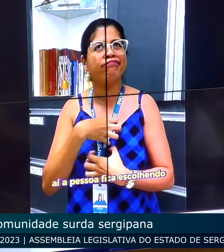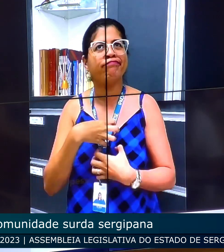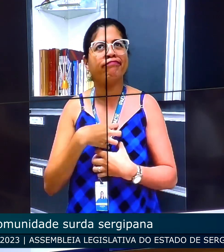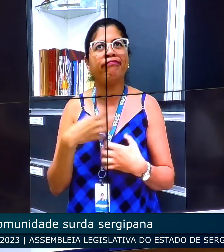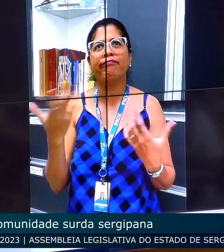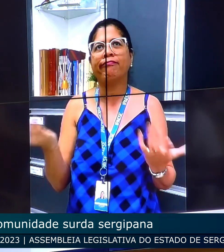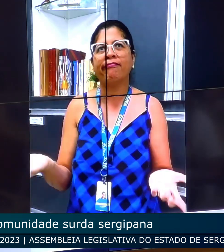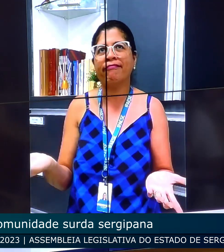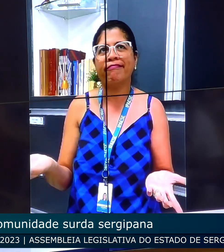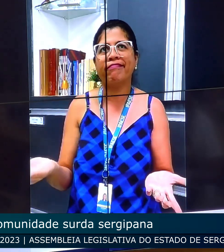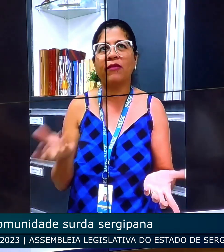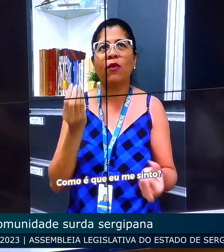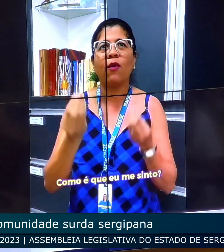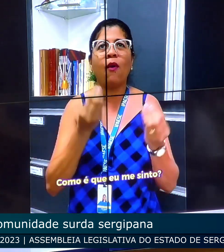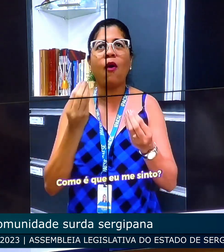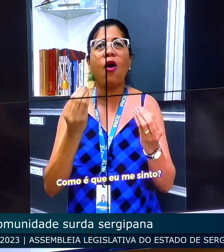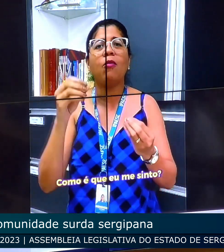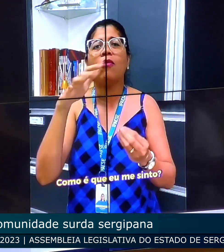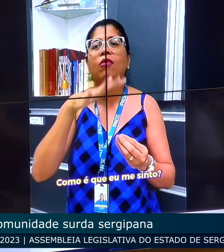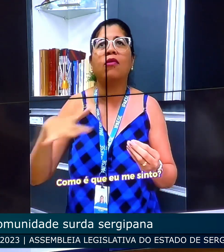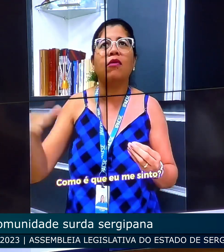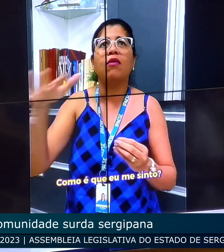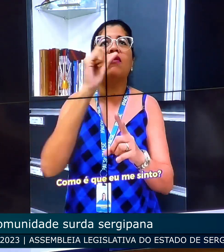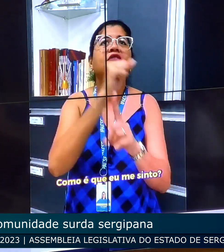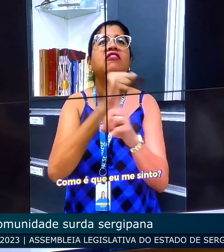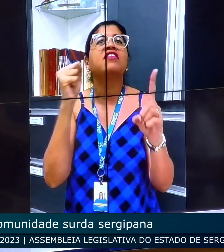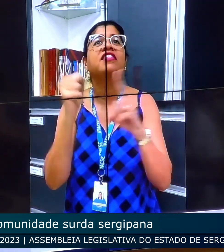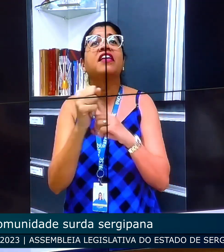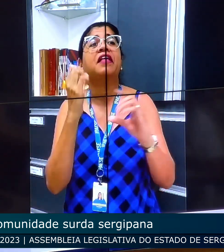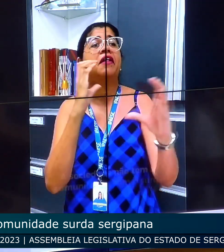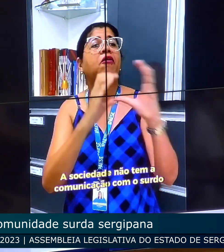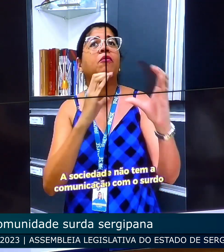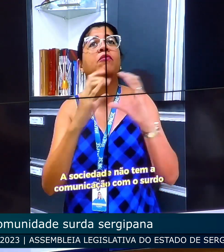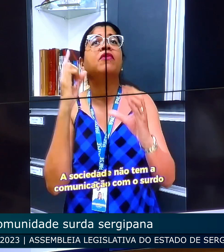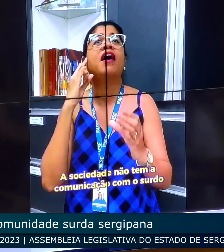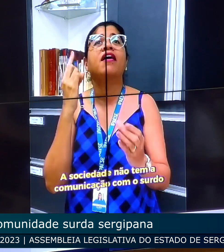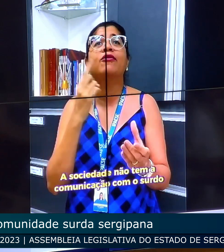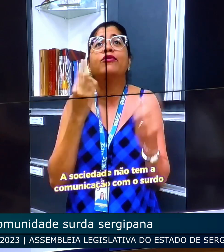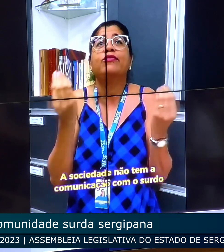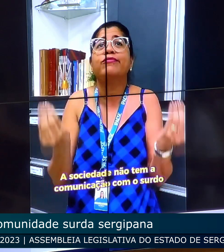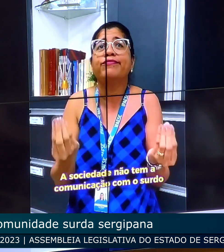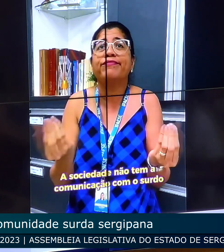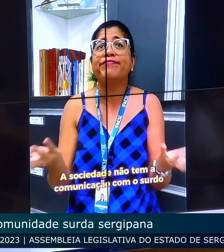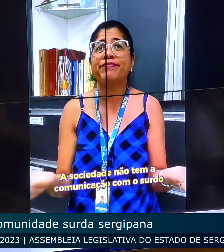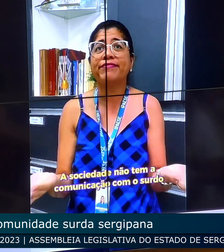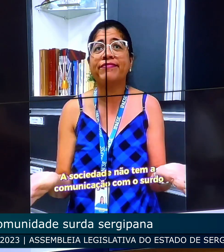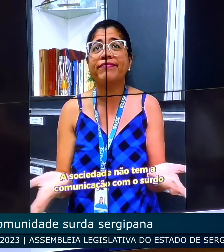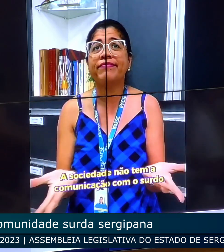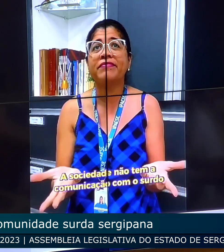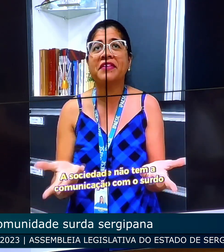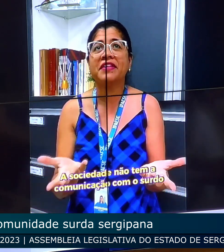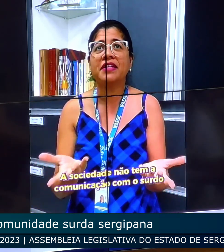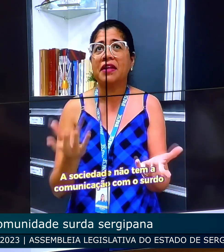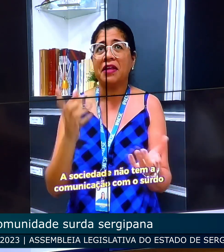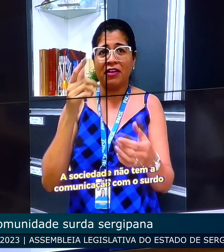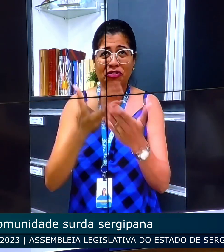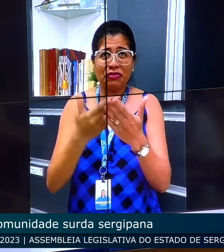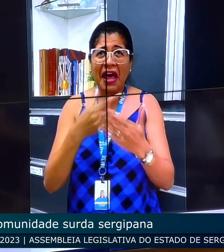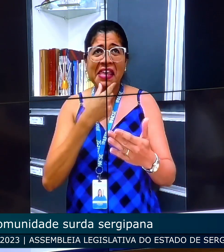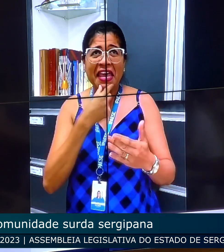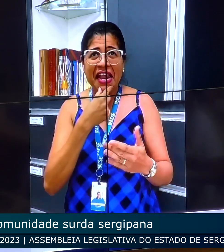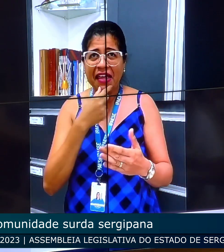escolhendo. Então, como é que eu me sinto? A sociedade não tem a comunicação com o